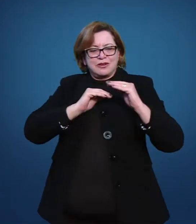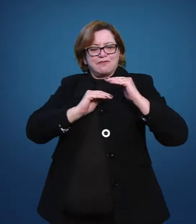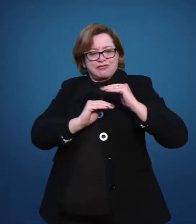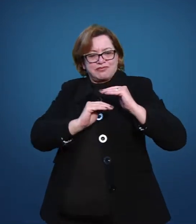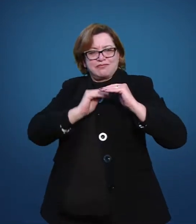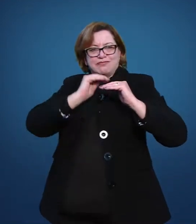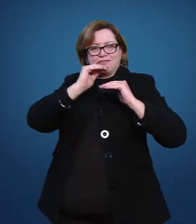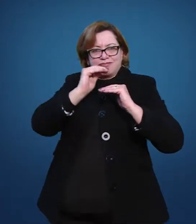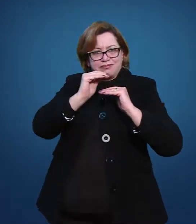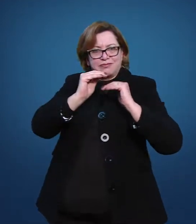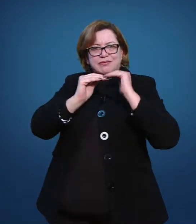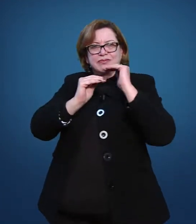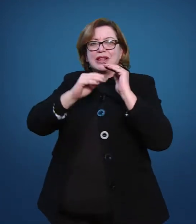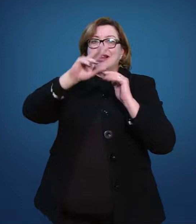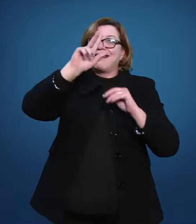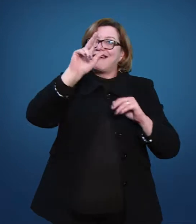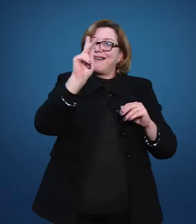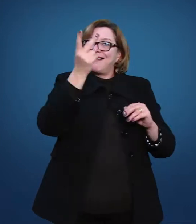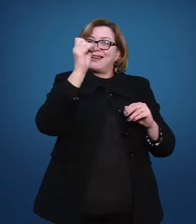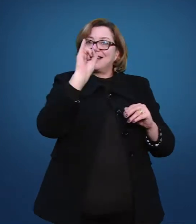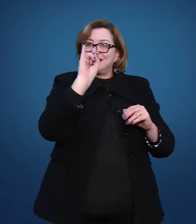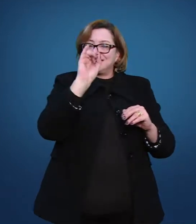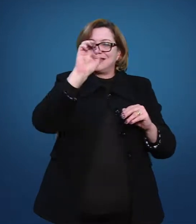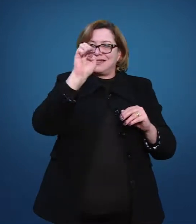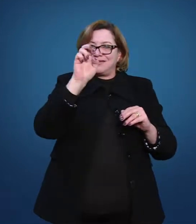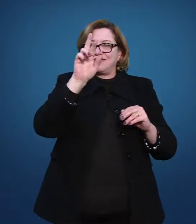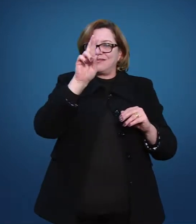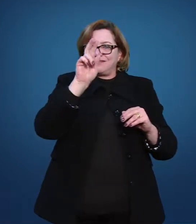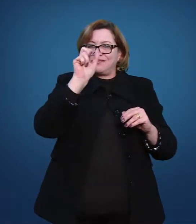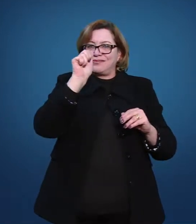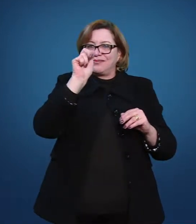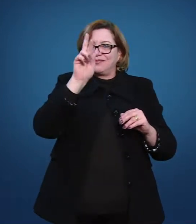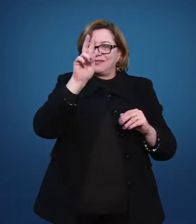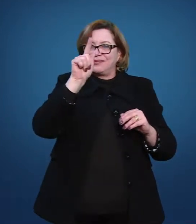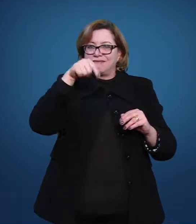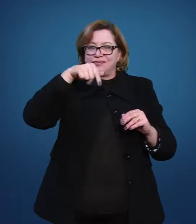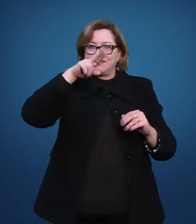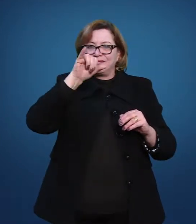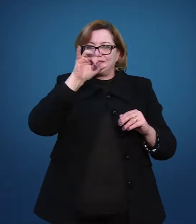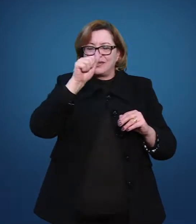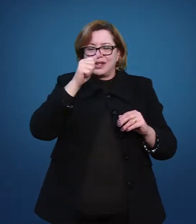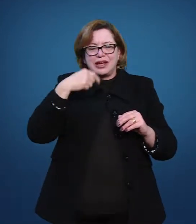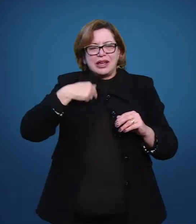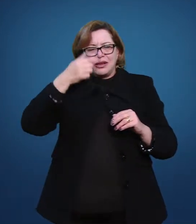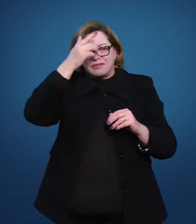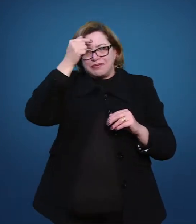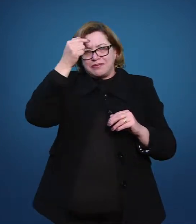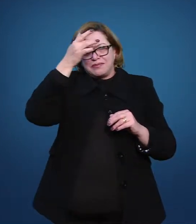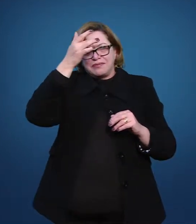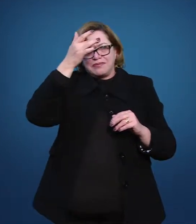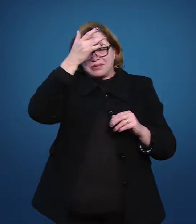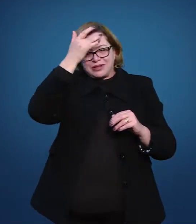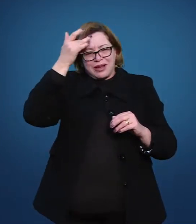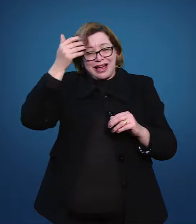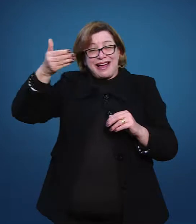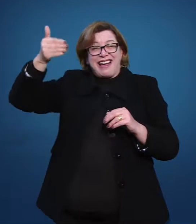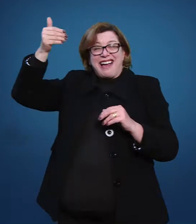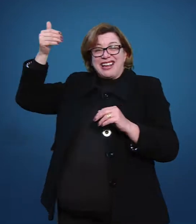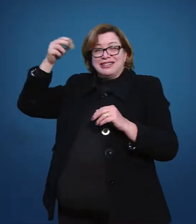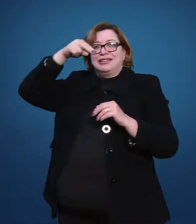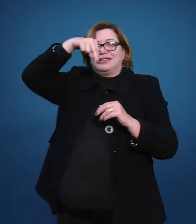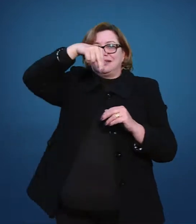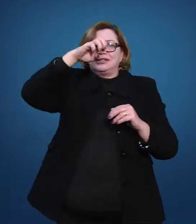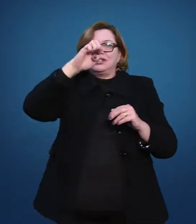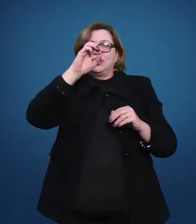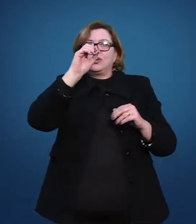desses objetos artísticos. Imaginem que no período neolítico, uma pessoa construiu um vaso de cerâmica.